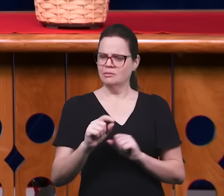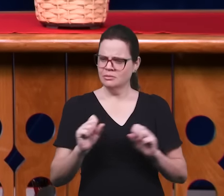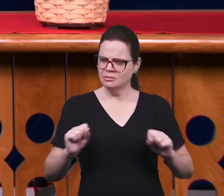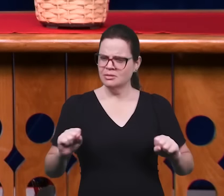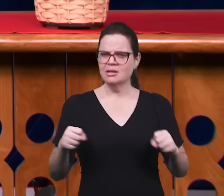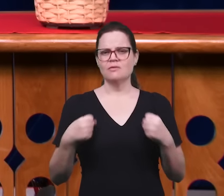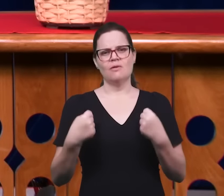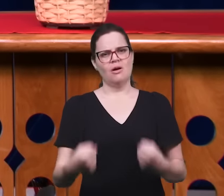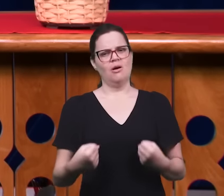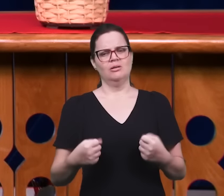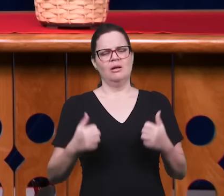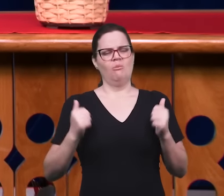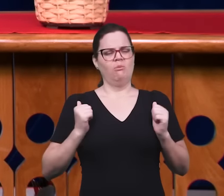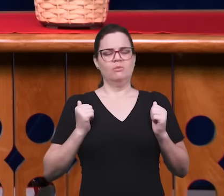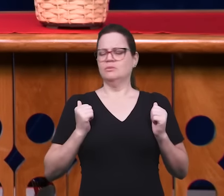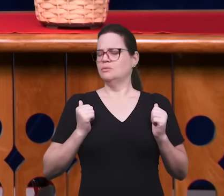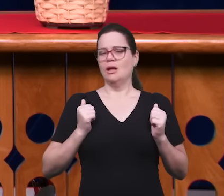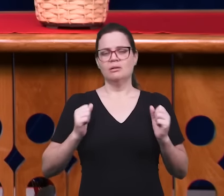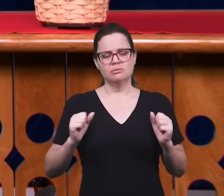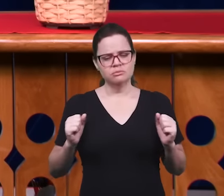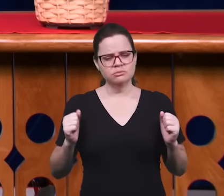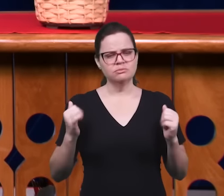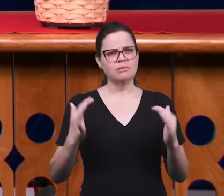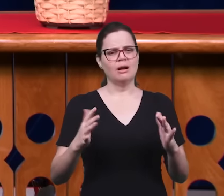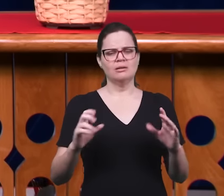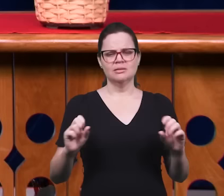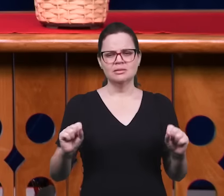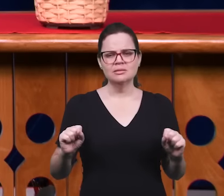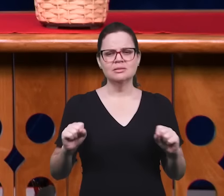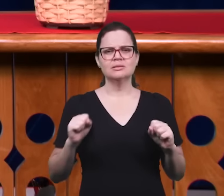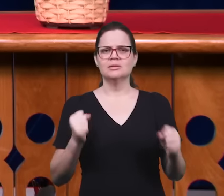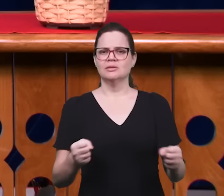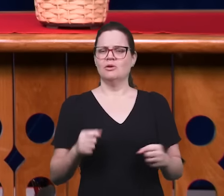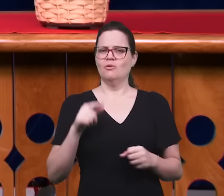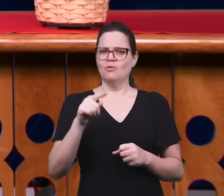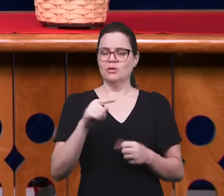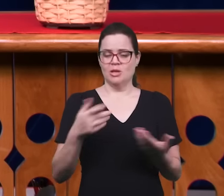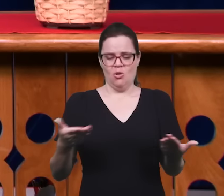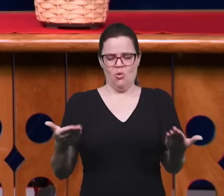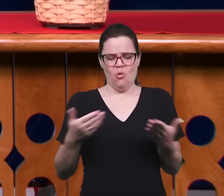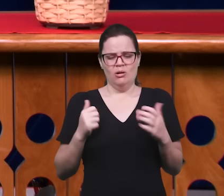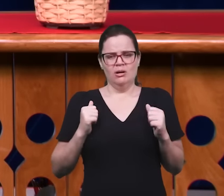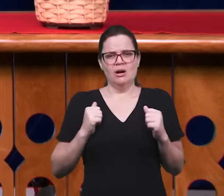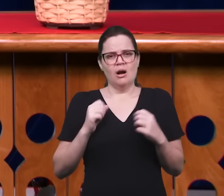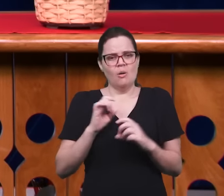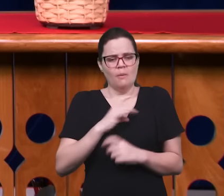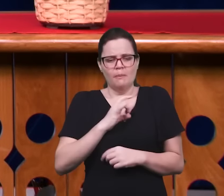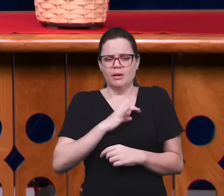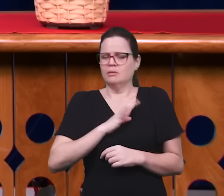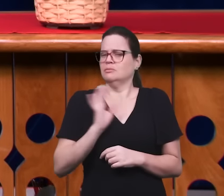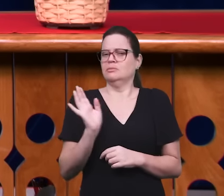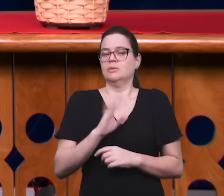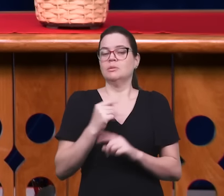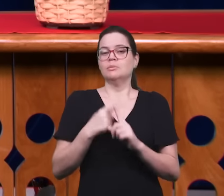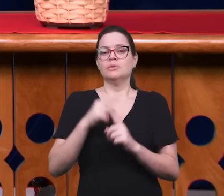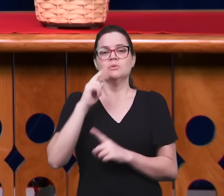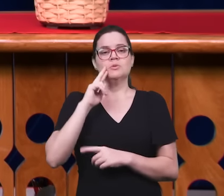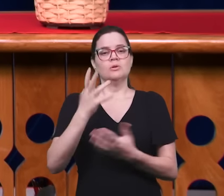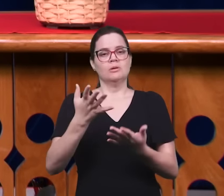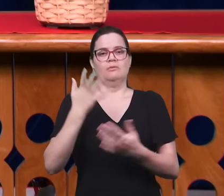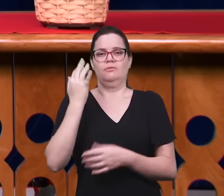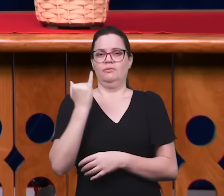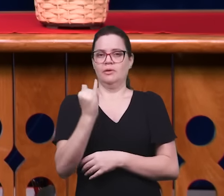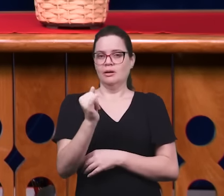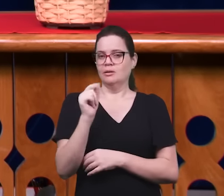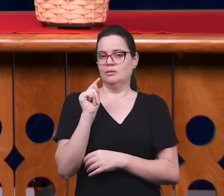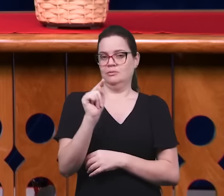pé, saia do comodismo, saia da situação que você está, porque o Senhor quer falar com a sua vida.